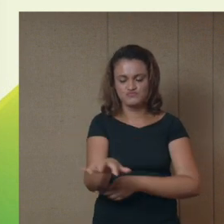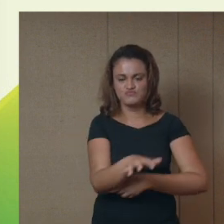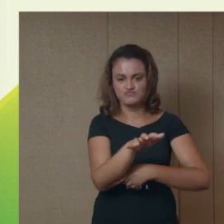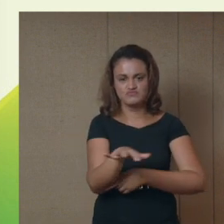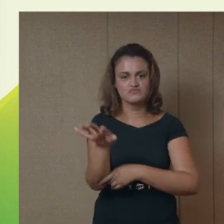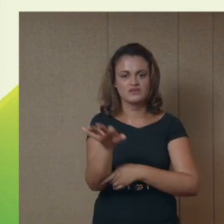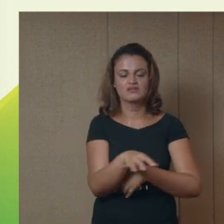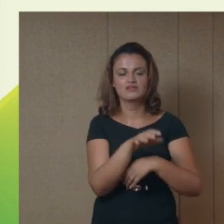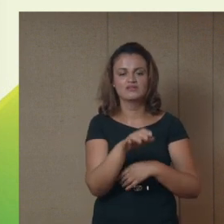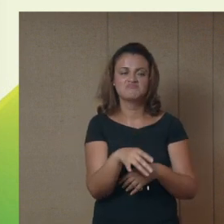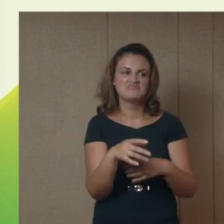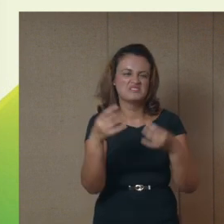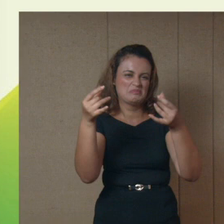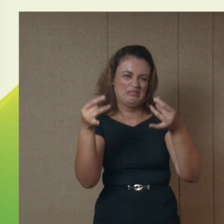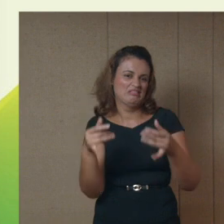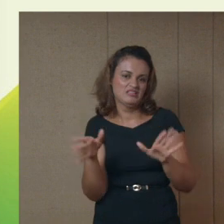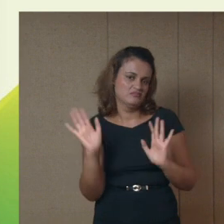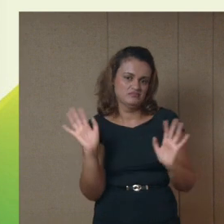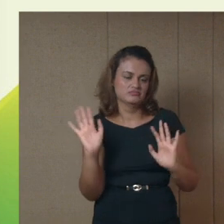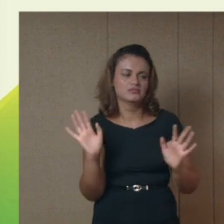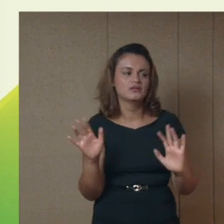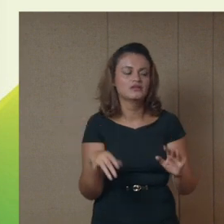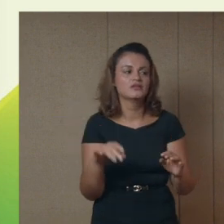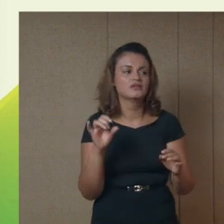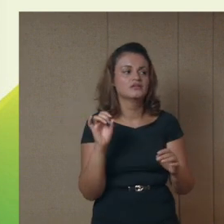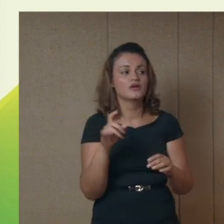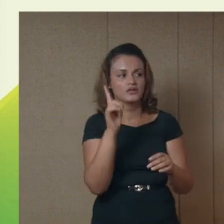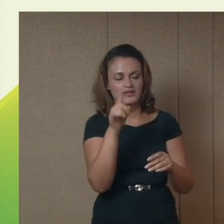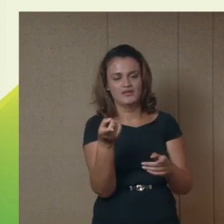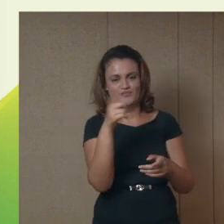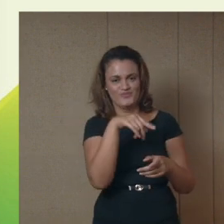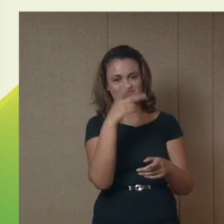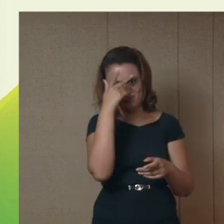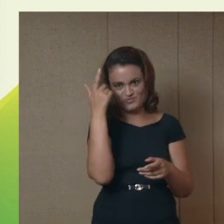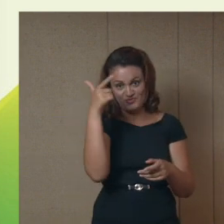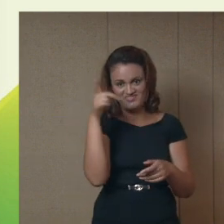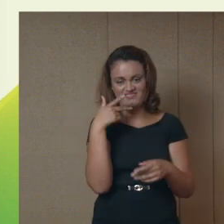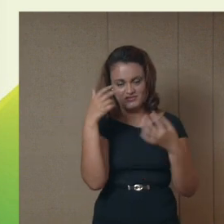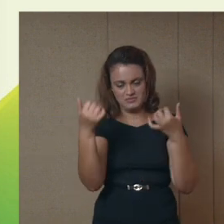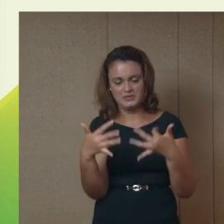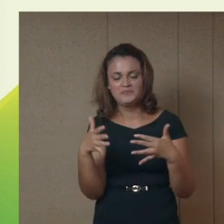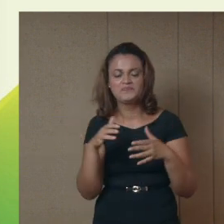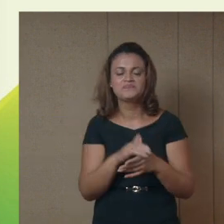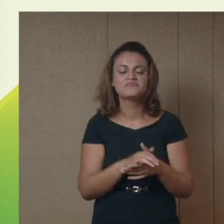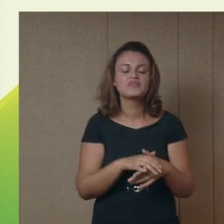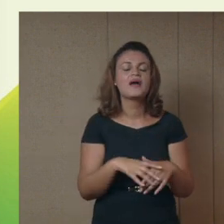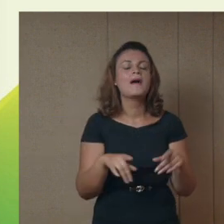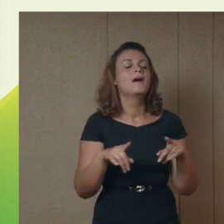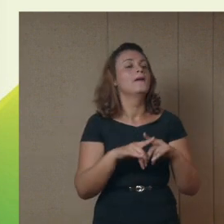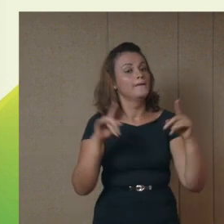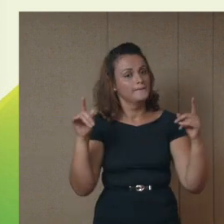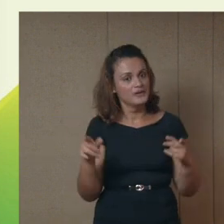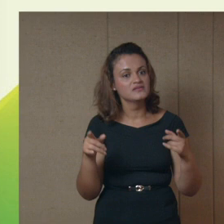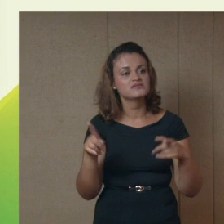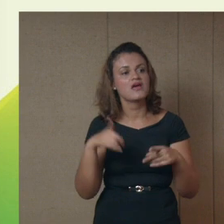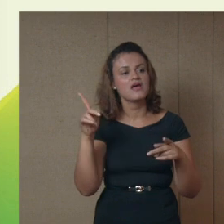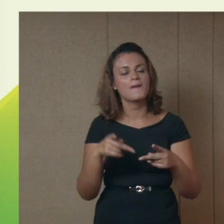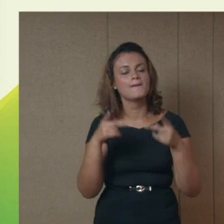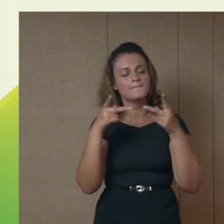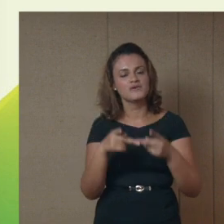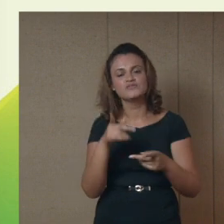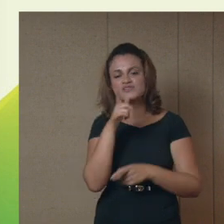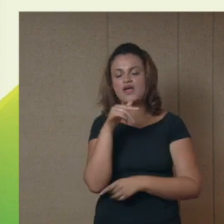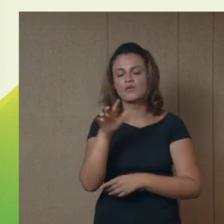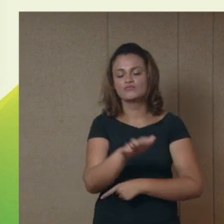e eu também não vou detalhar muito aqui o nosso colega colares vai falar mais adiante mas esse é um projeto